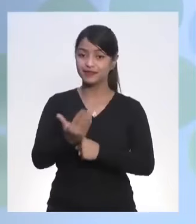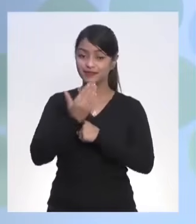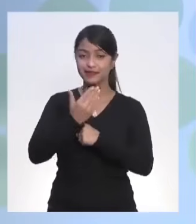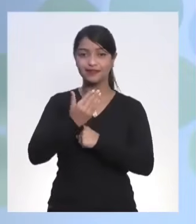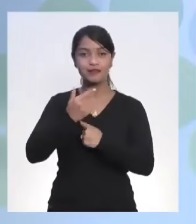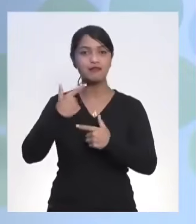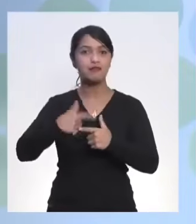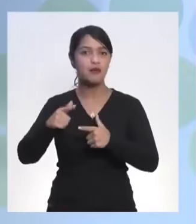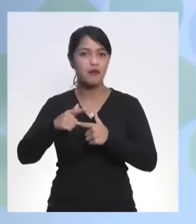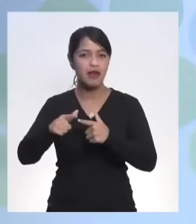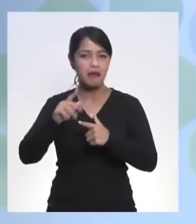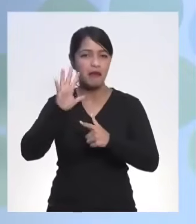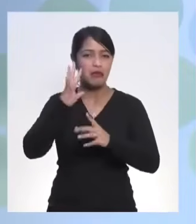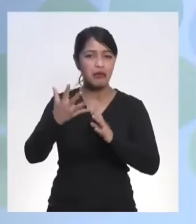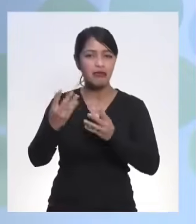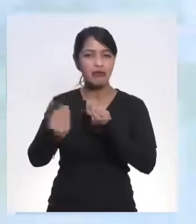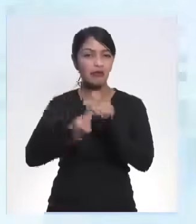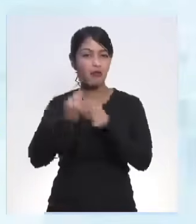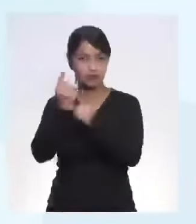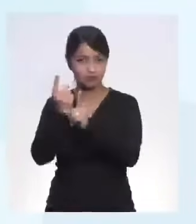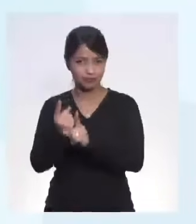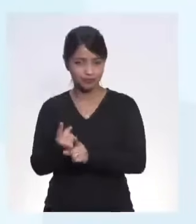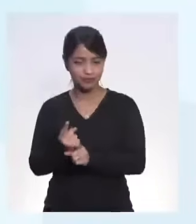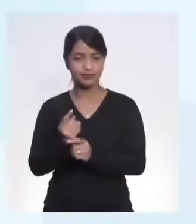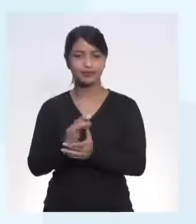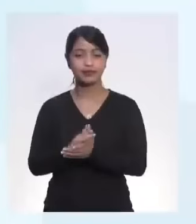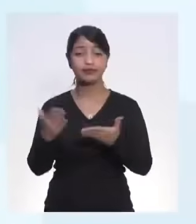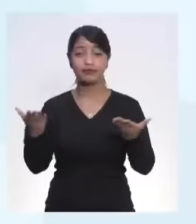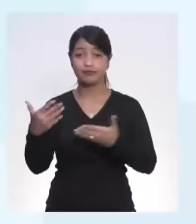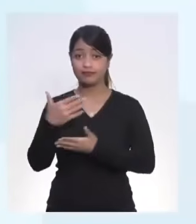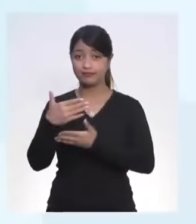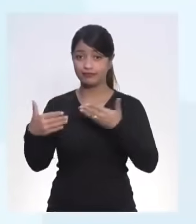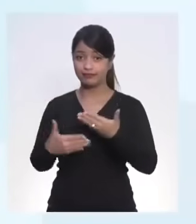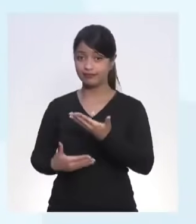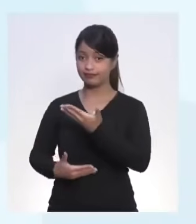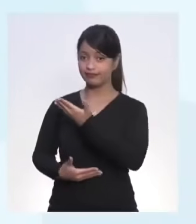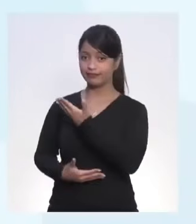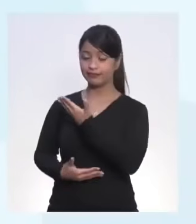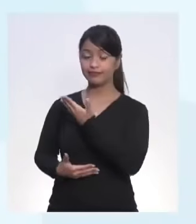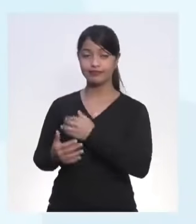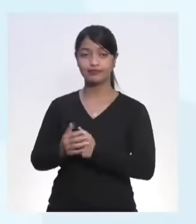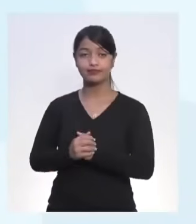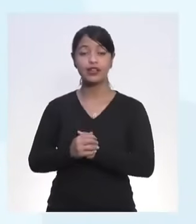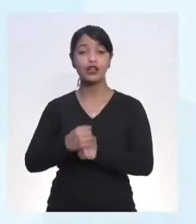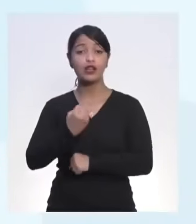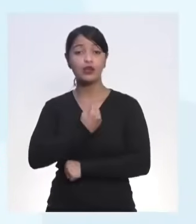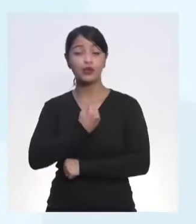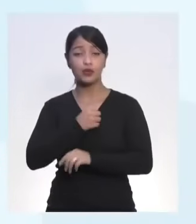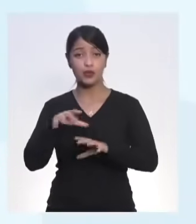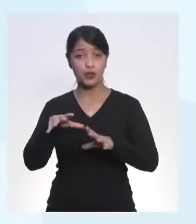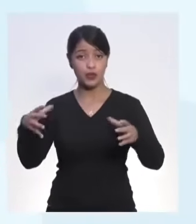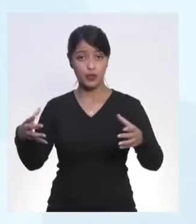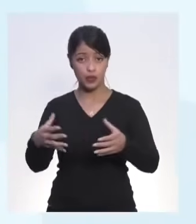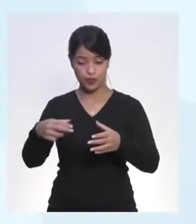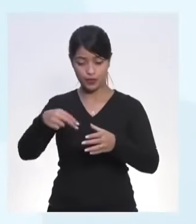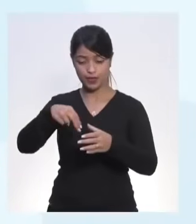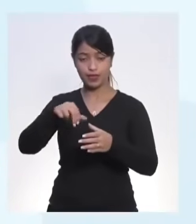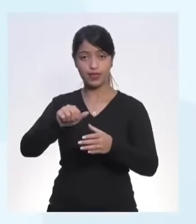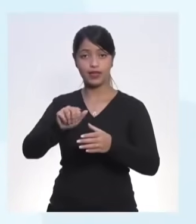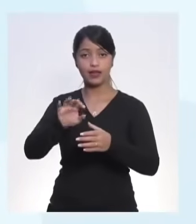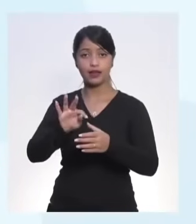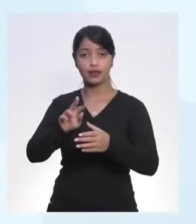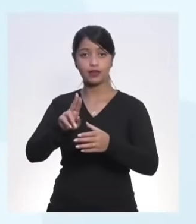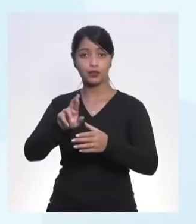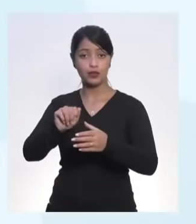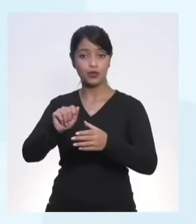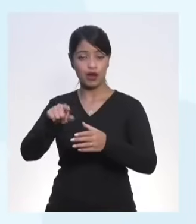os problemas. Pode pôr na tela para eles, diretor. Então, problemas com os números naturais, né? Os conjuntos dos números naturais é